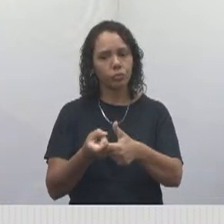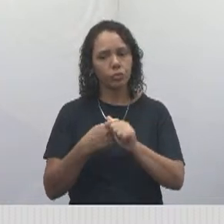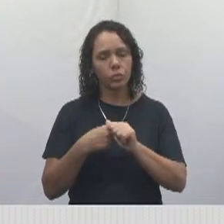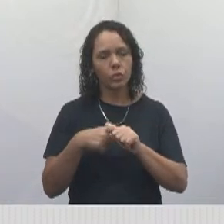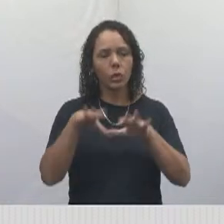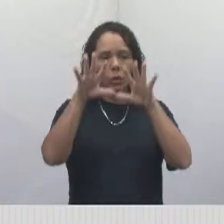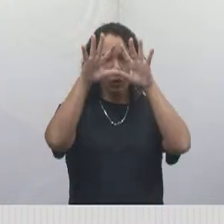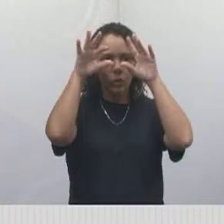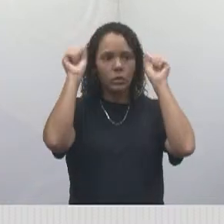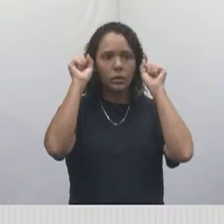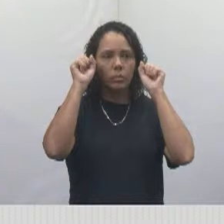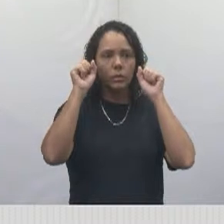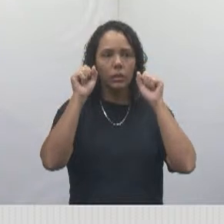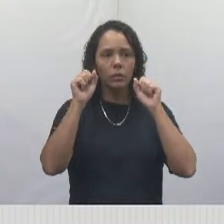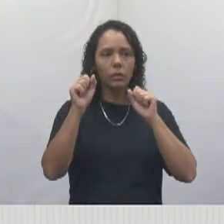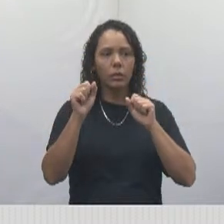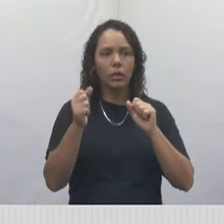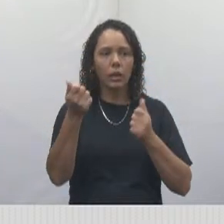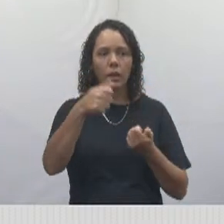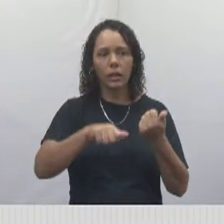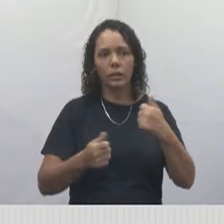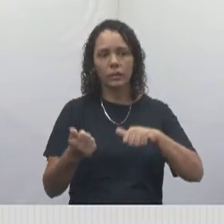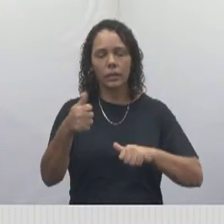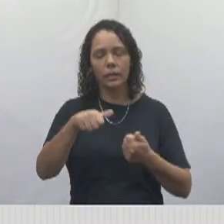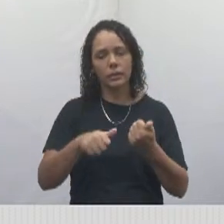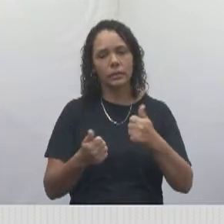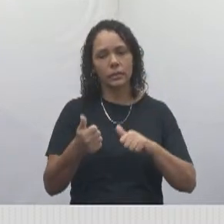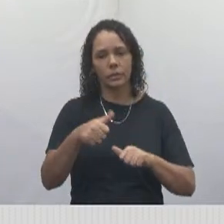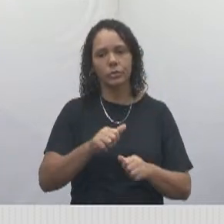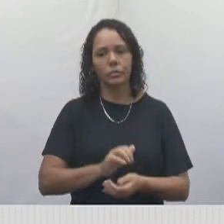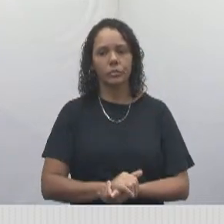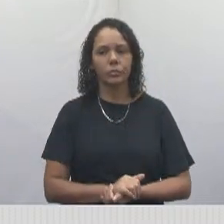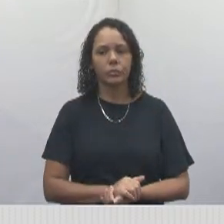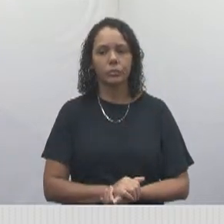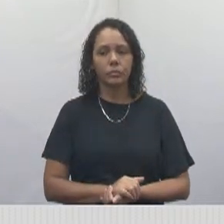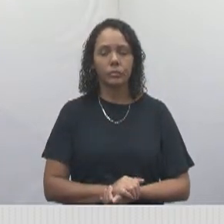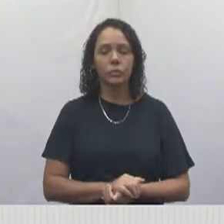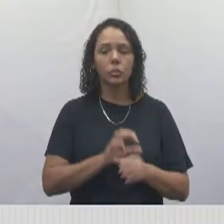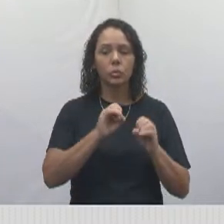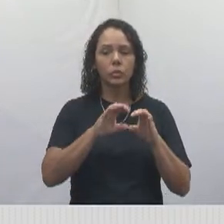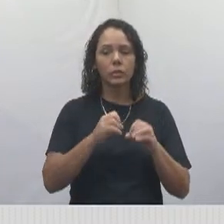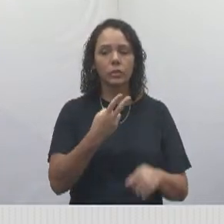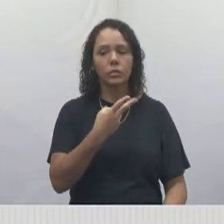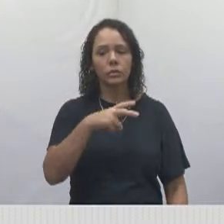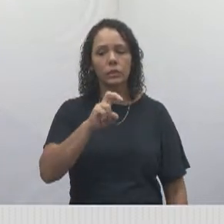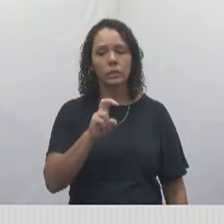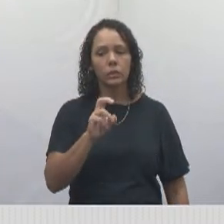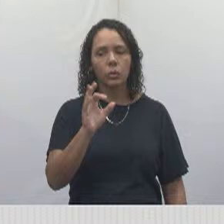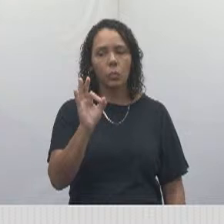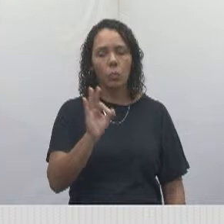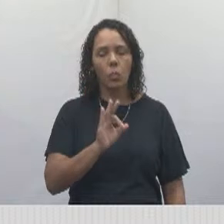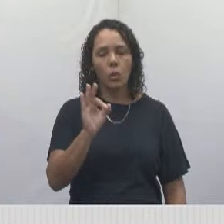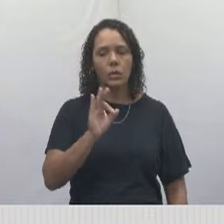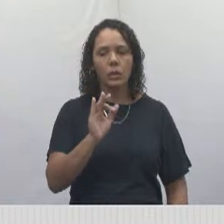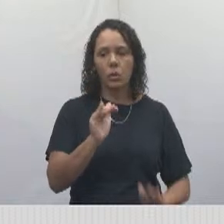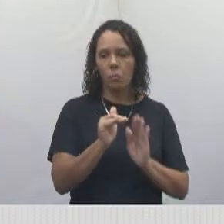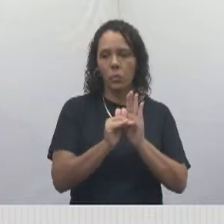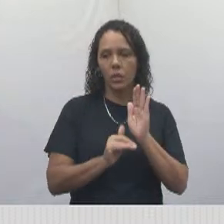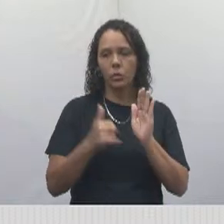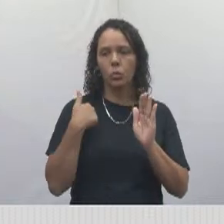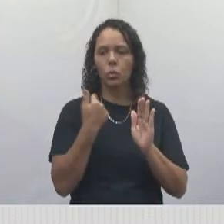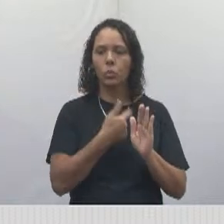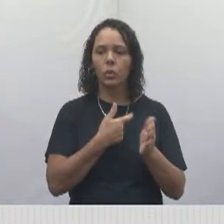analisa. Qual era o limite de ensino? E é 25%. Quanto nós efetivamente